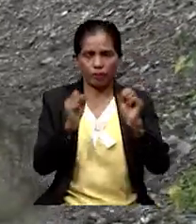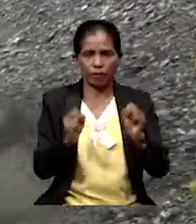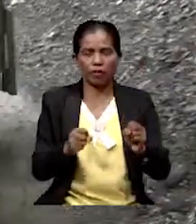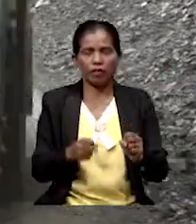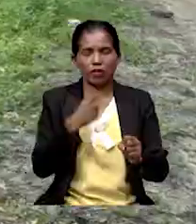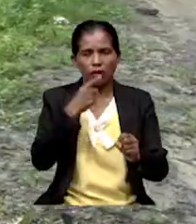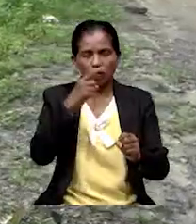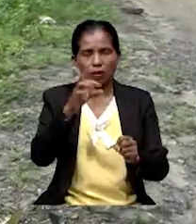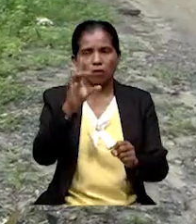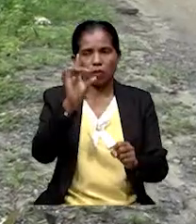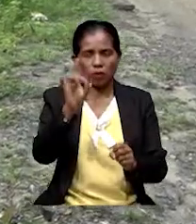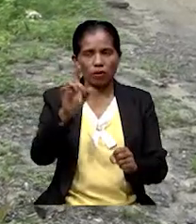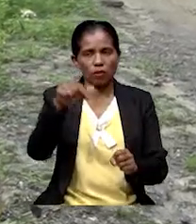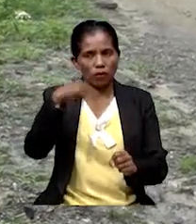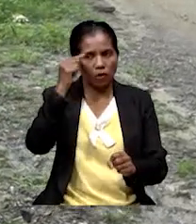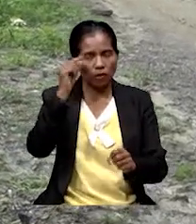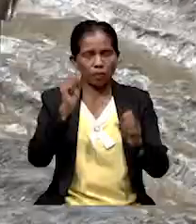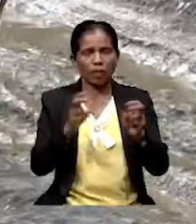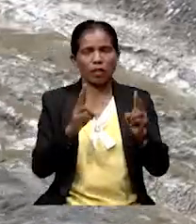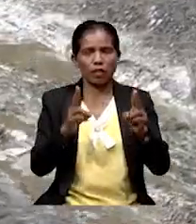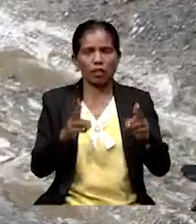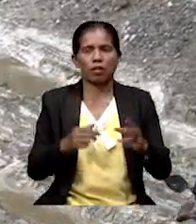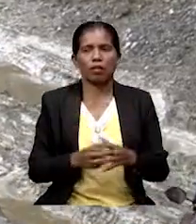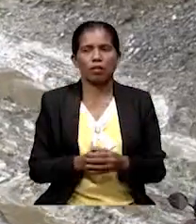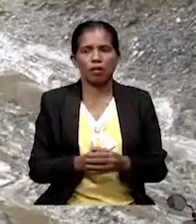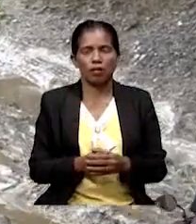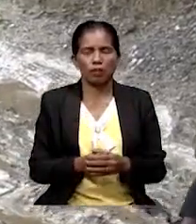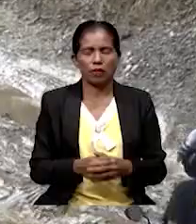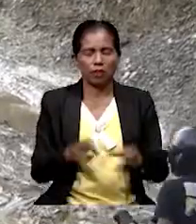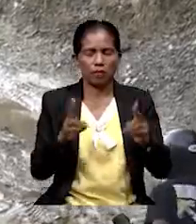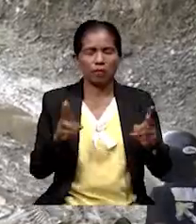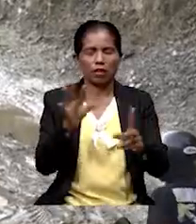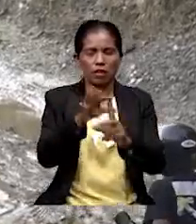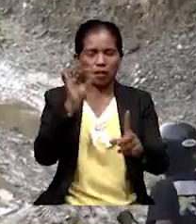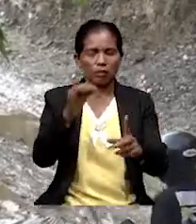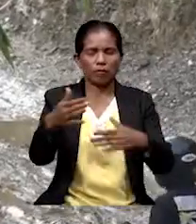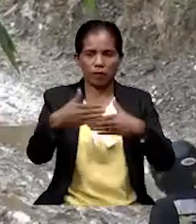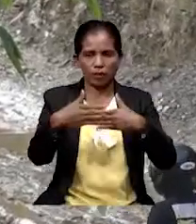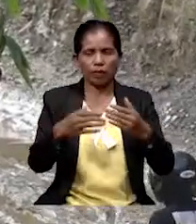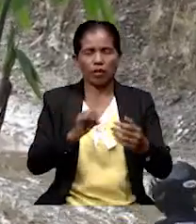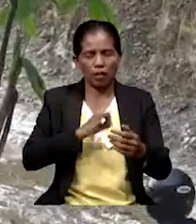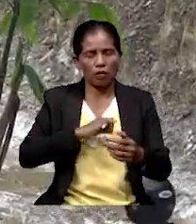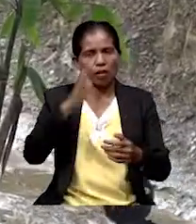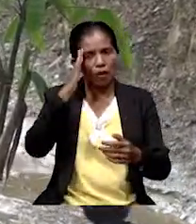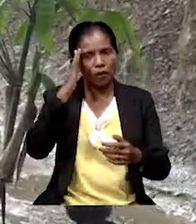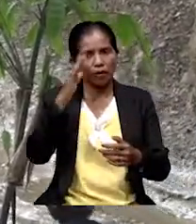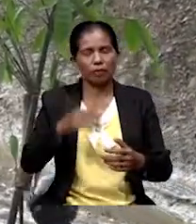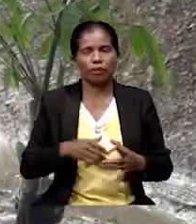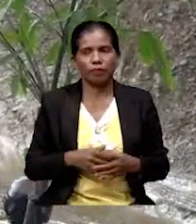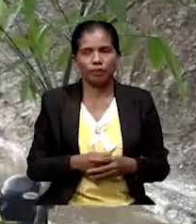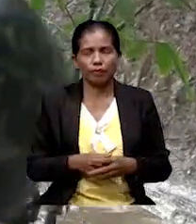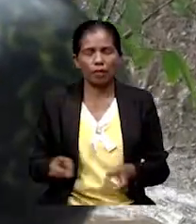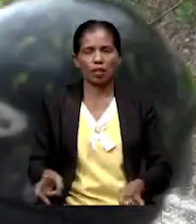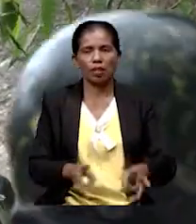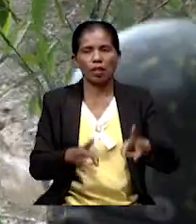recomenda para o oitavo governo bele lá esliu dia que liu também eles são nos mais dragona nebe ha honoin dala